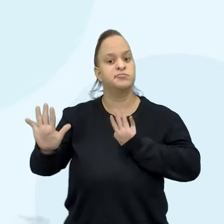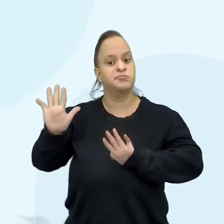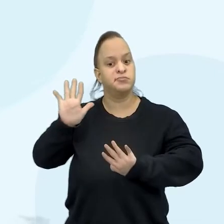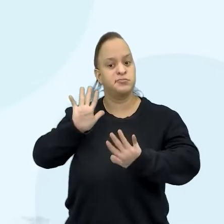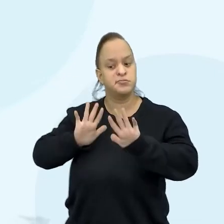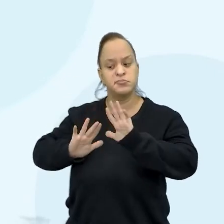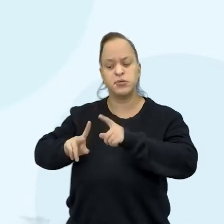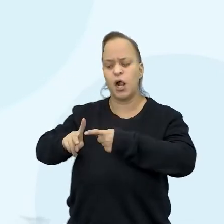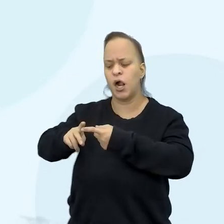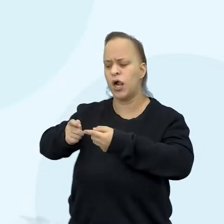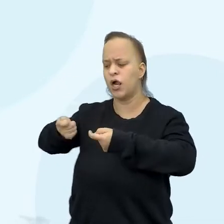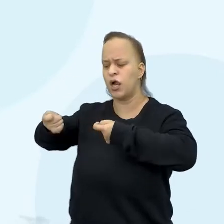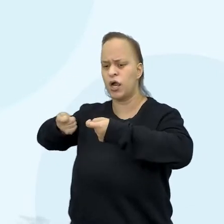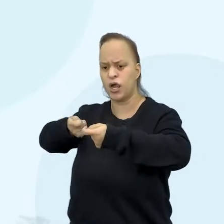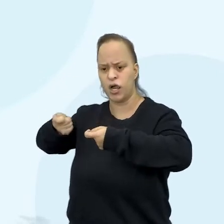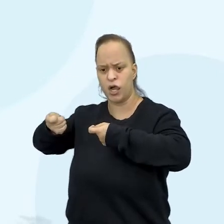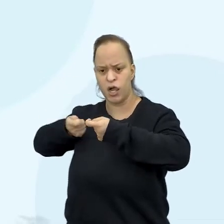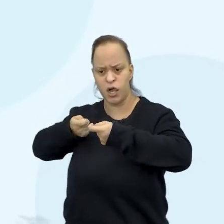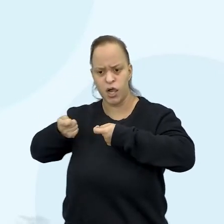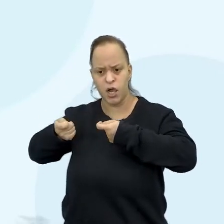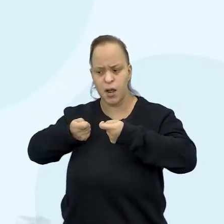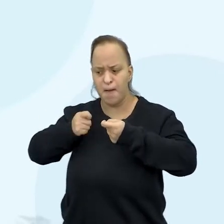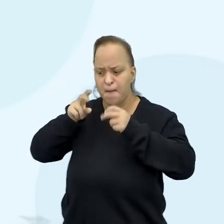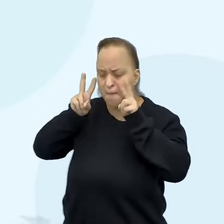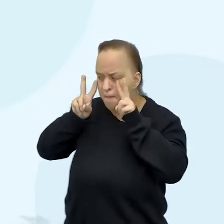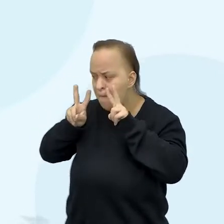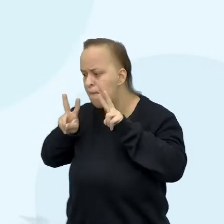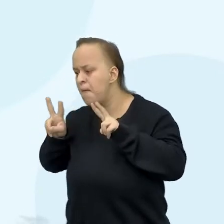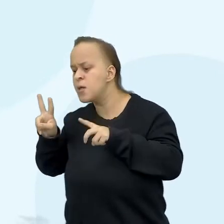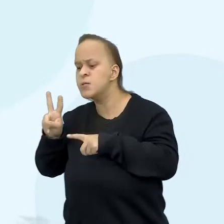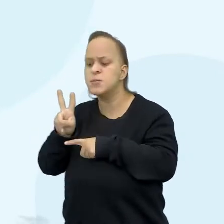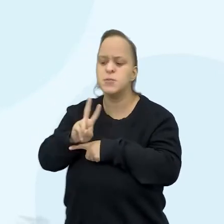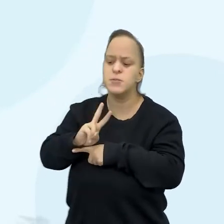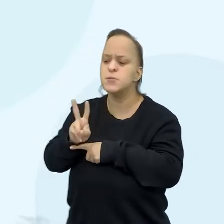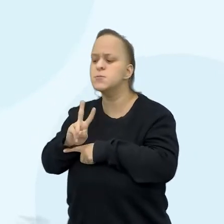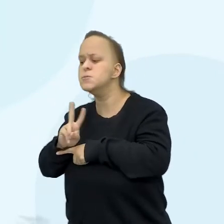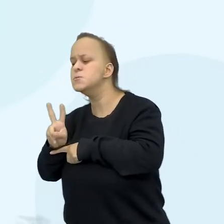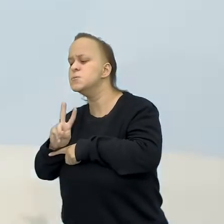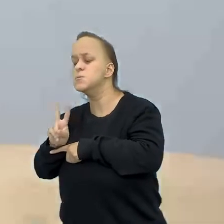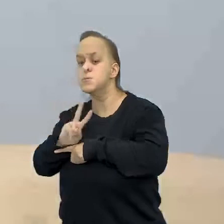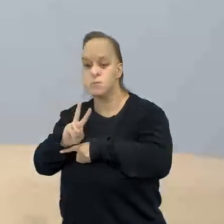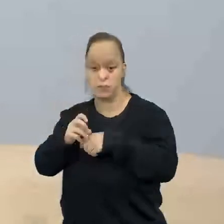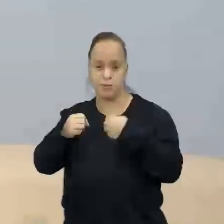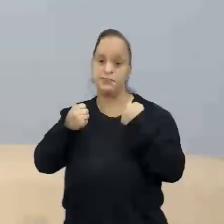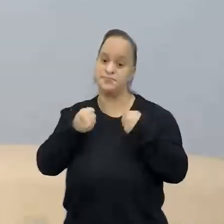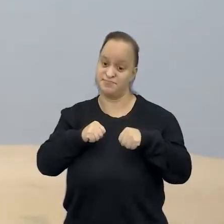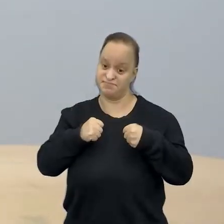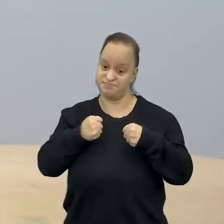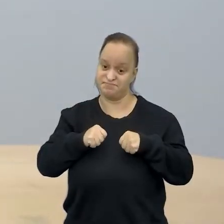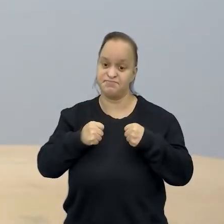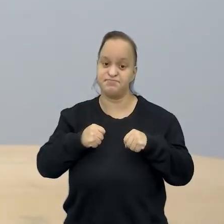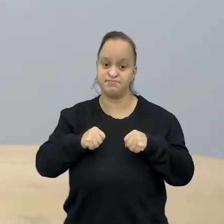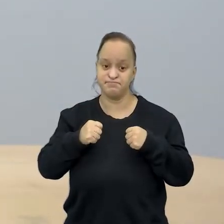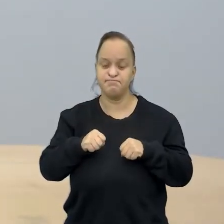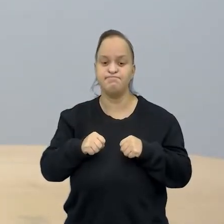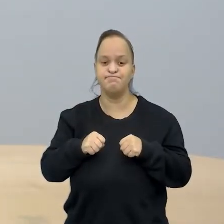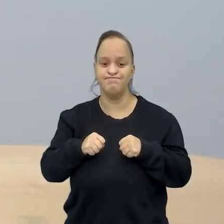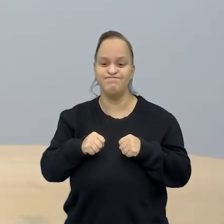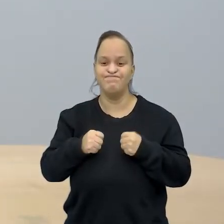ser controlado, moralizado, vigiado, né? E aí vem uma